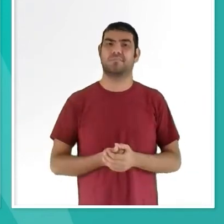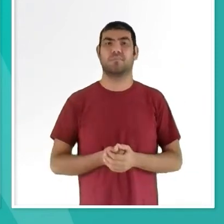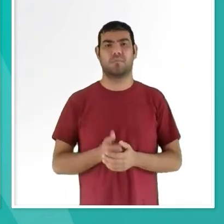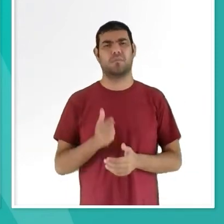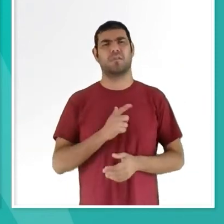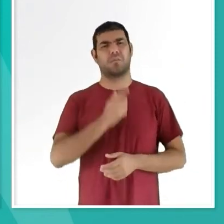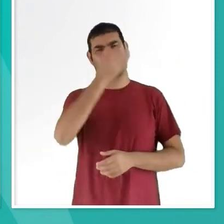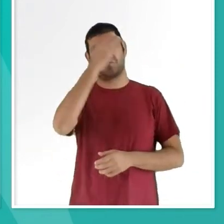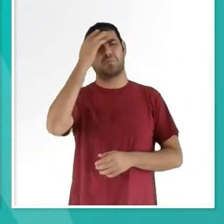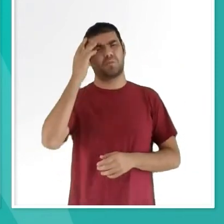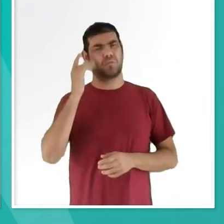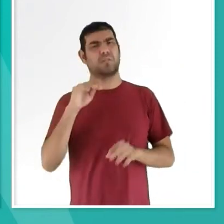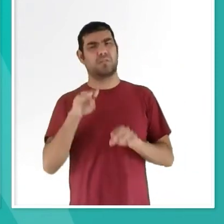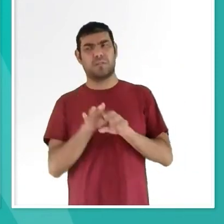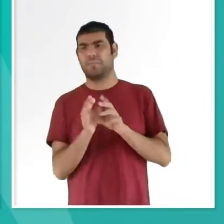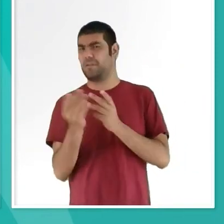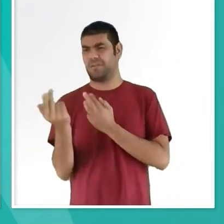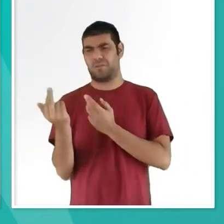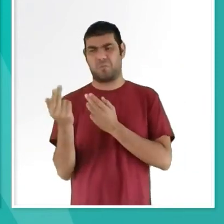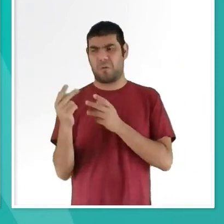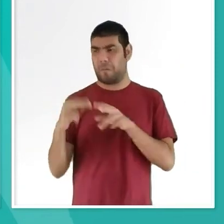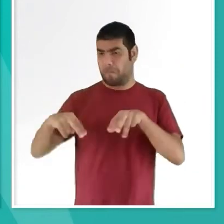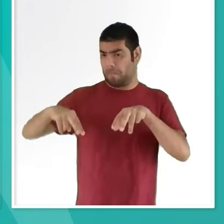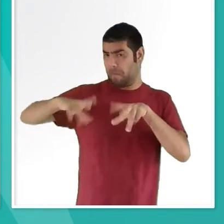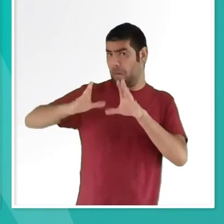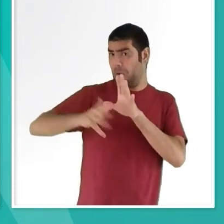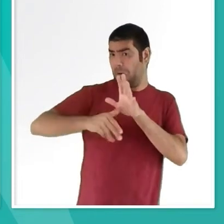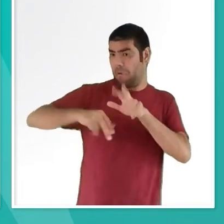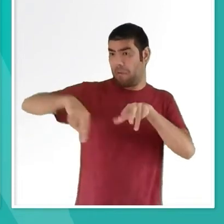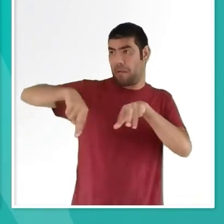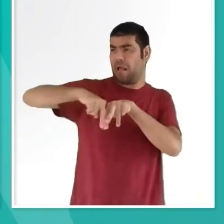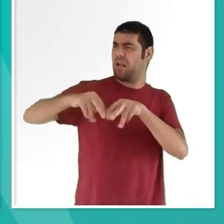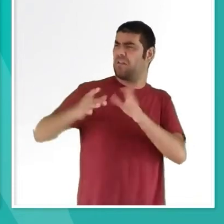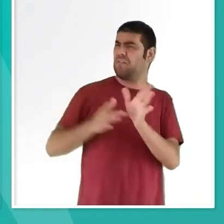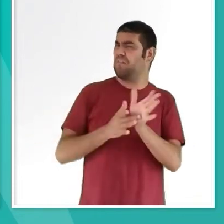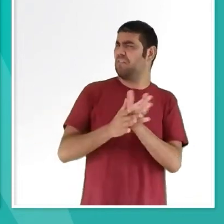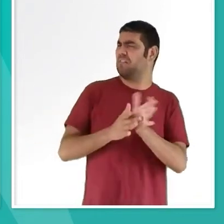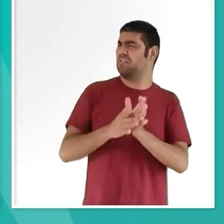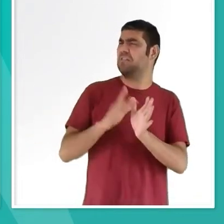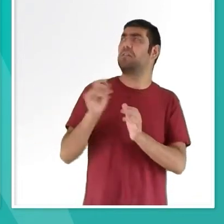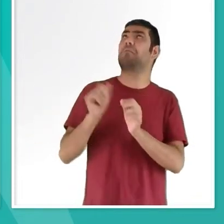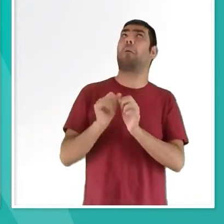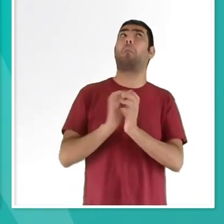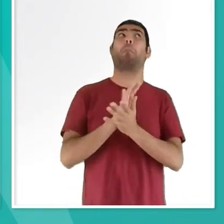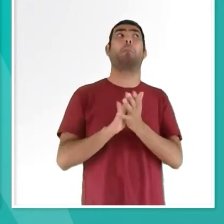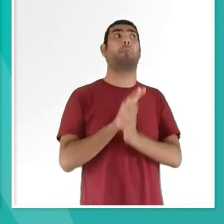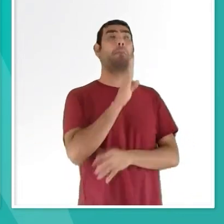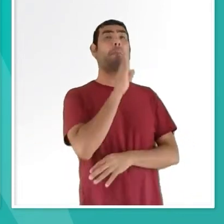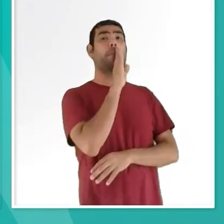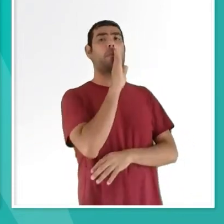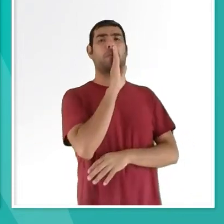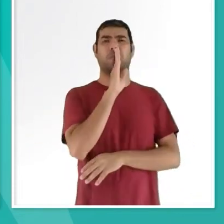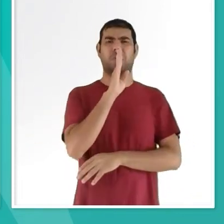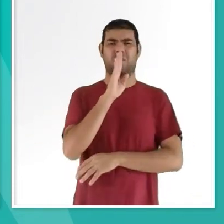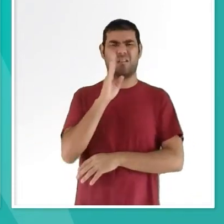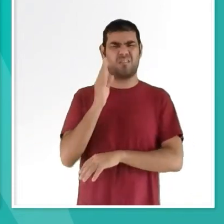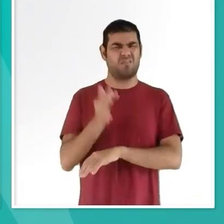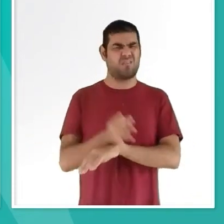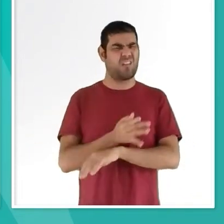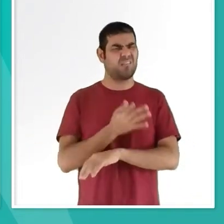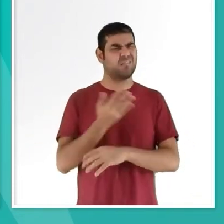tenta fazer o desarme e fingir, né? Fingir falta. Isso daí é